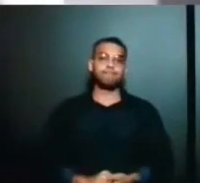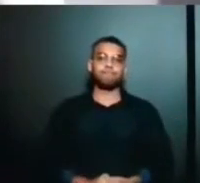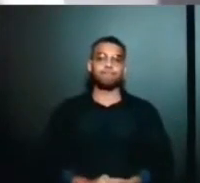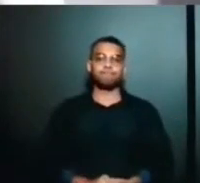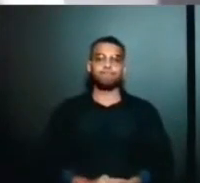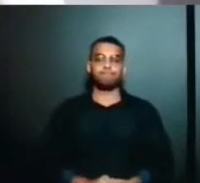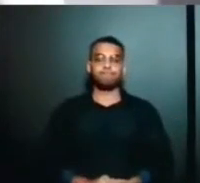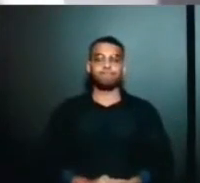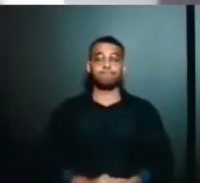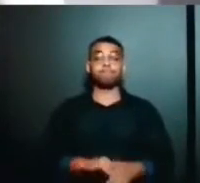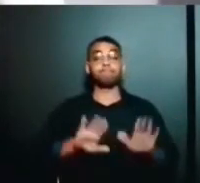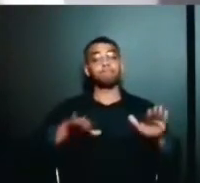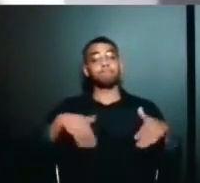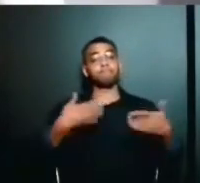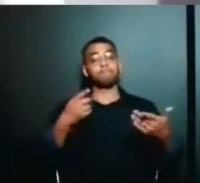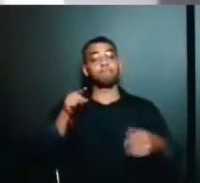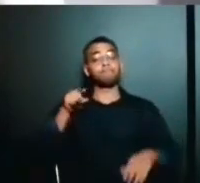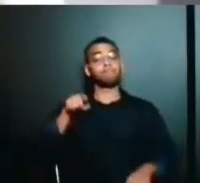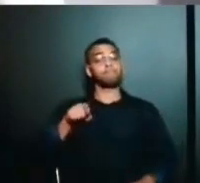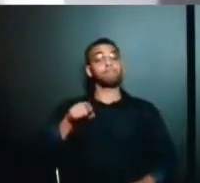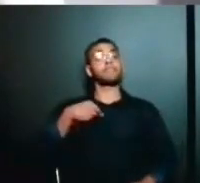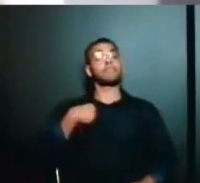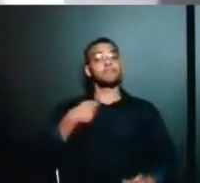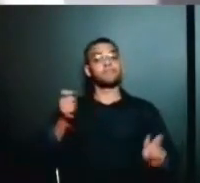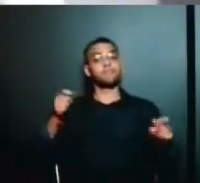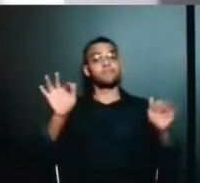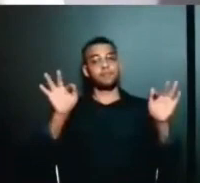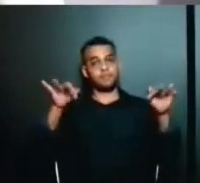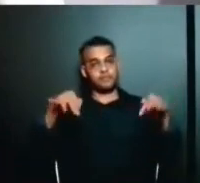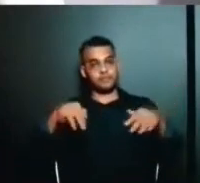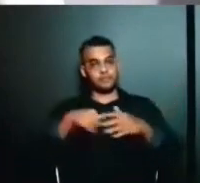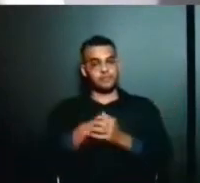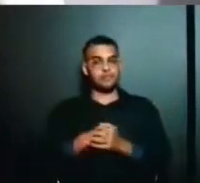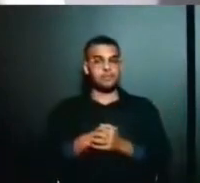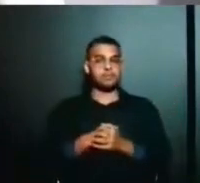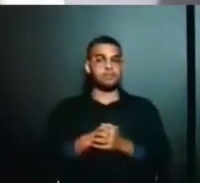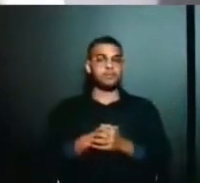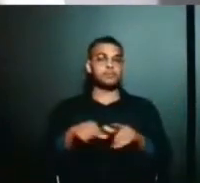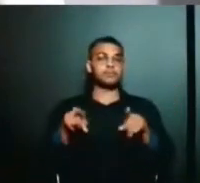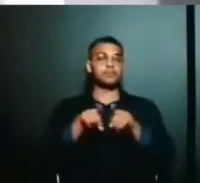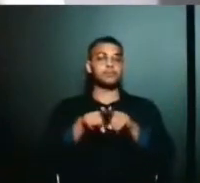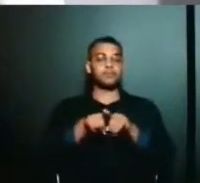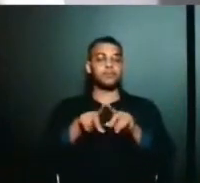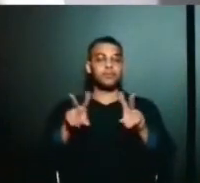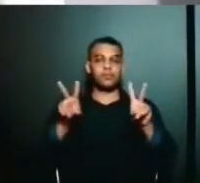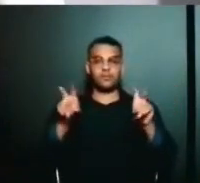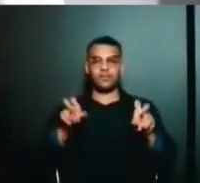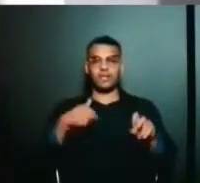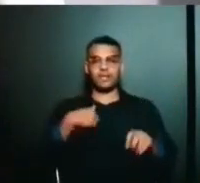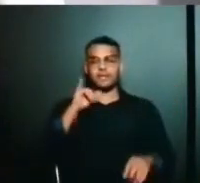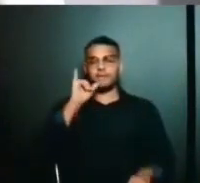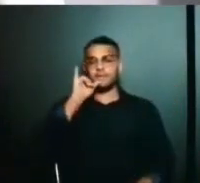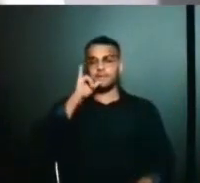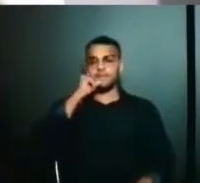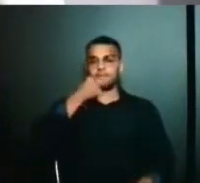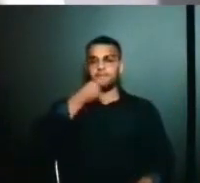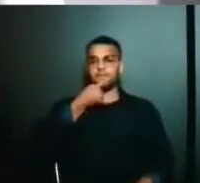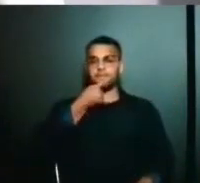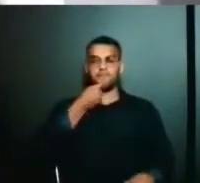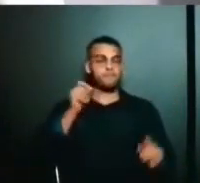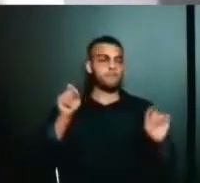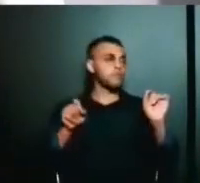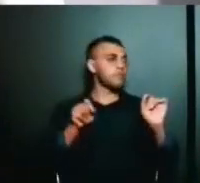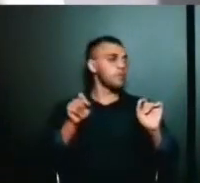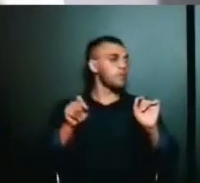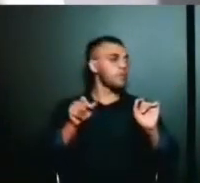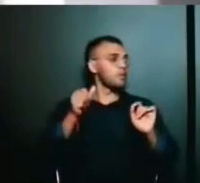E dentro disso, para finalizar, dentro disso, outro ponto que me entristece bastante é que hoje as